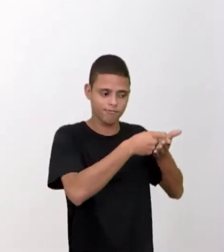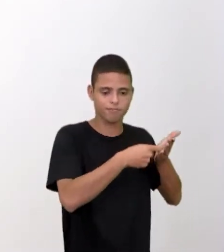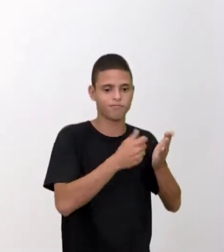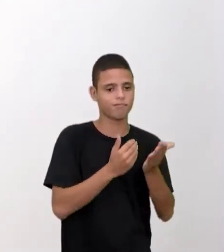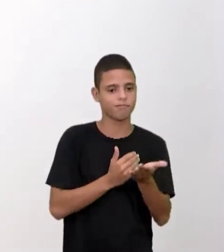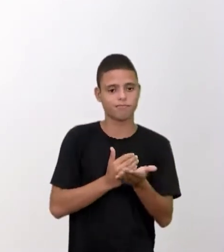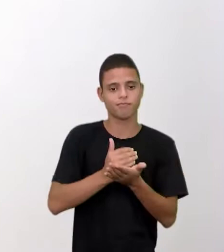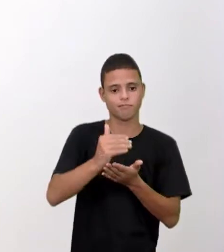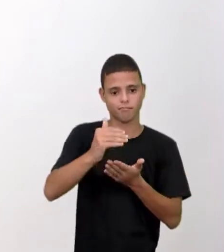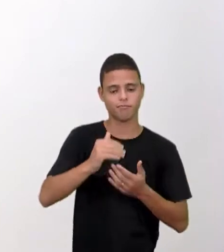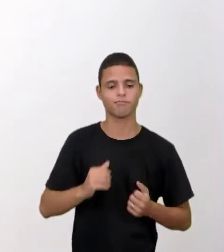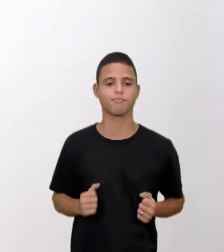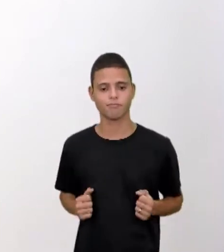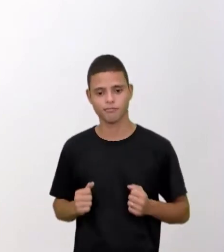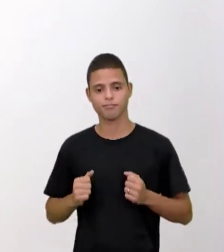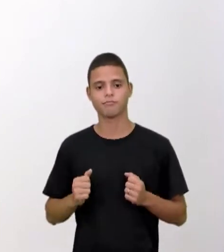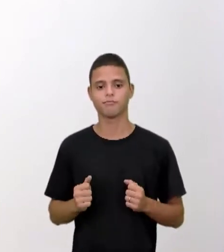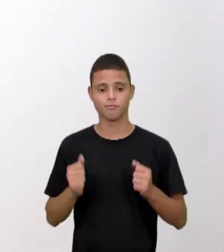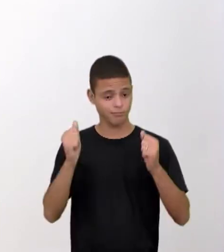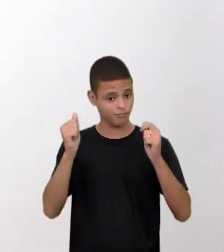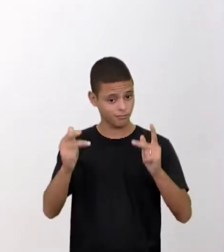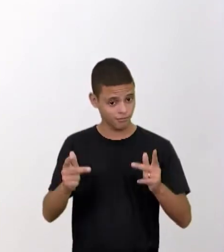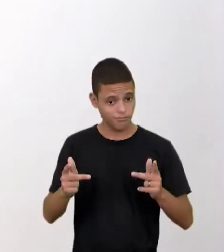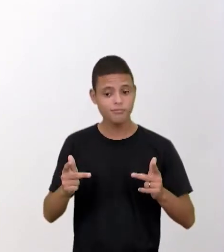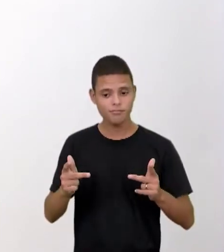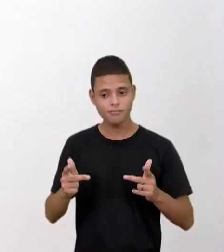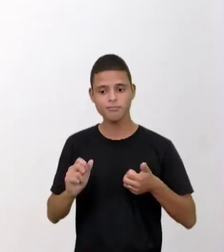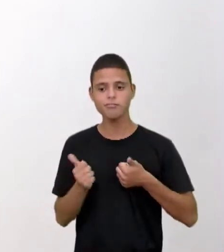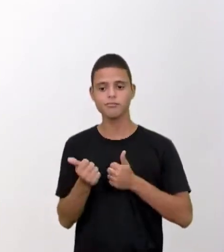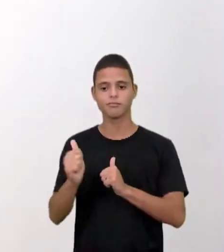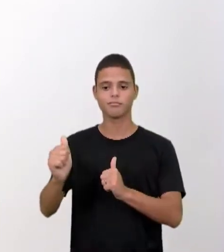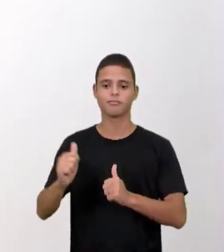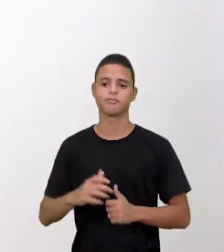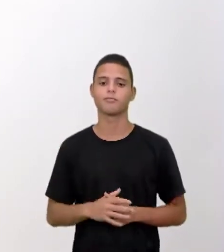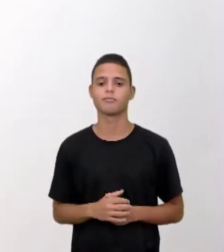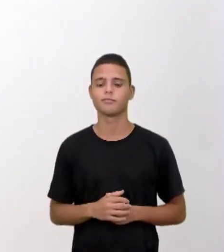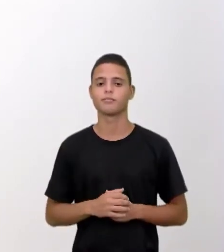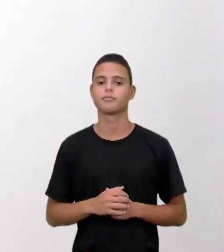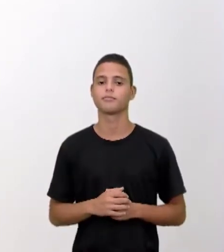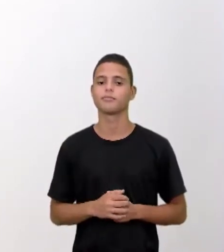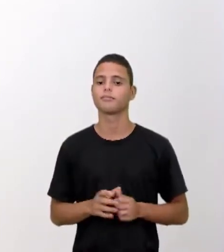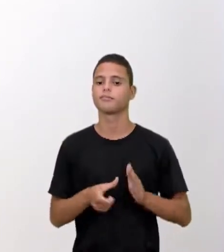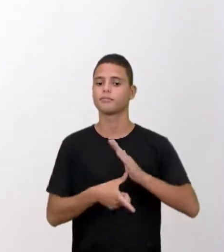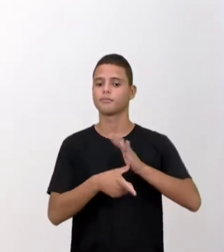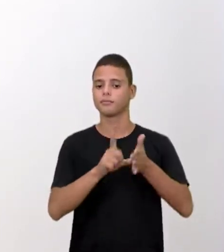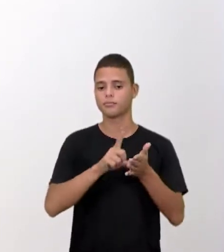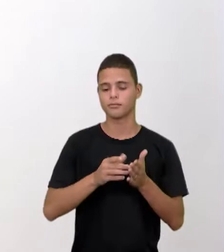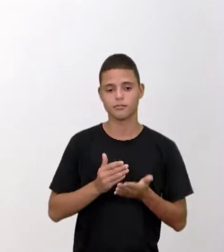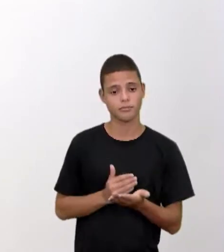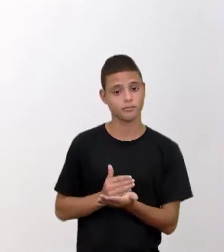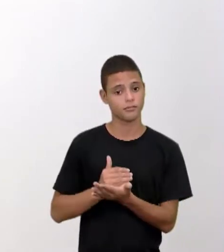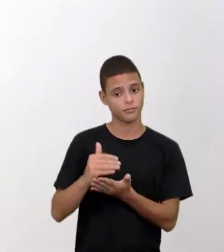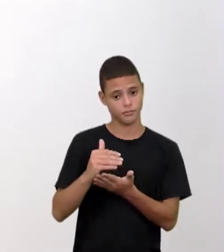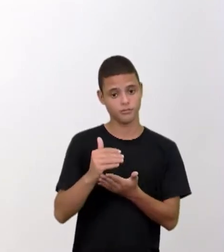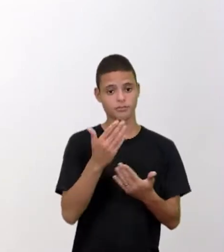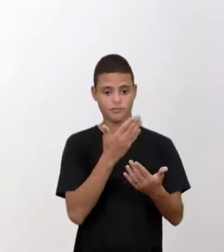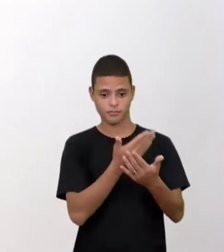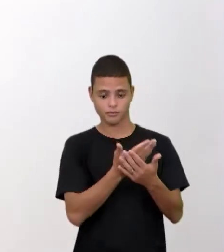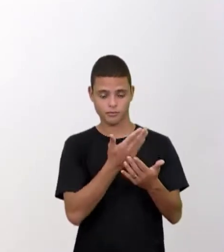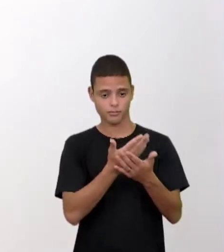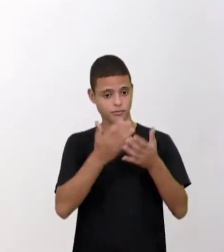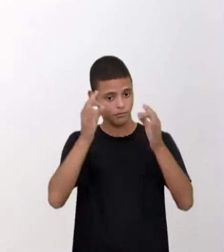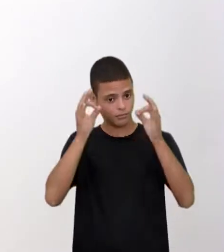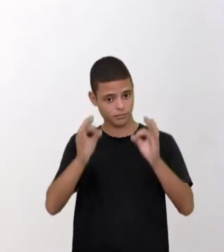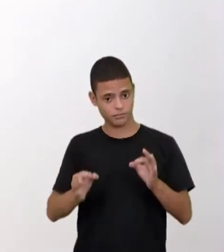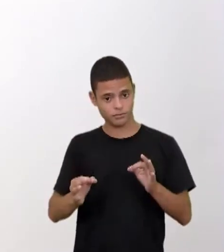atividade número 2, mas lembrando que é sempre, né, uma continuidade. Antes da gente começar a aula efetivamente, vamos então